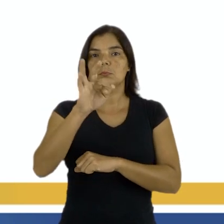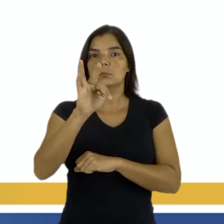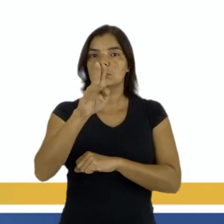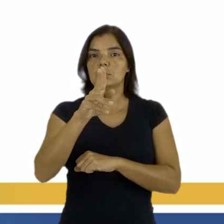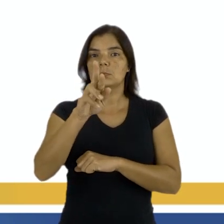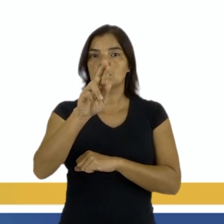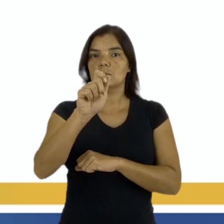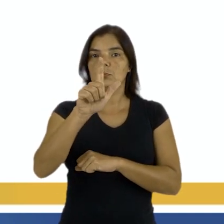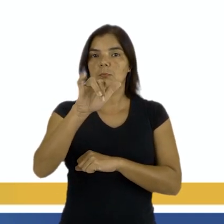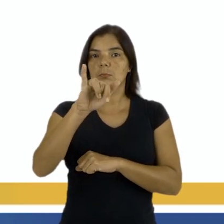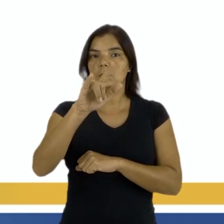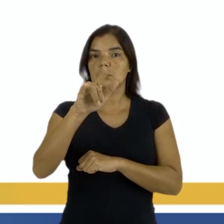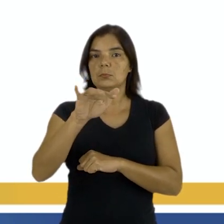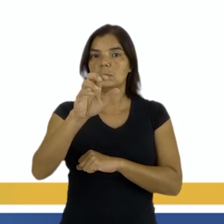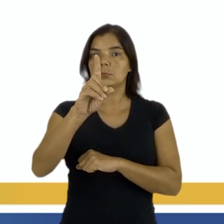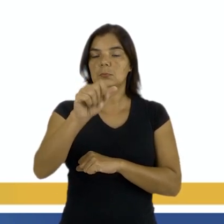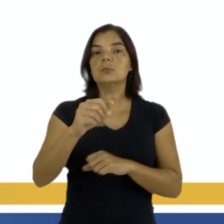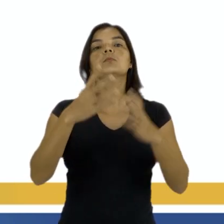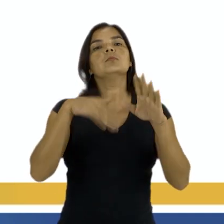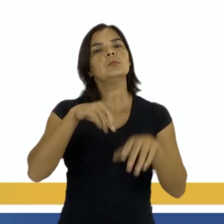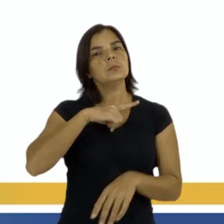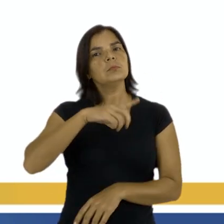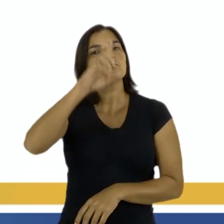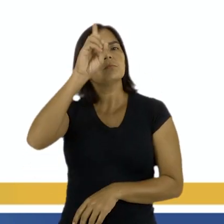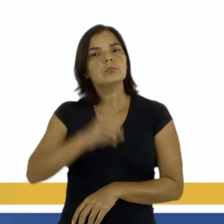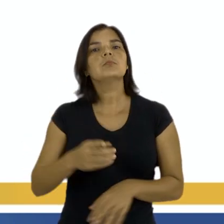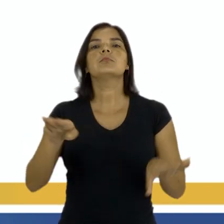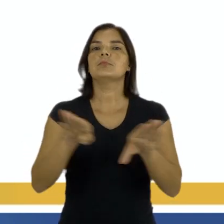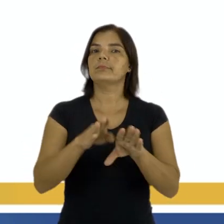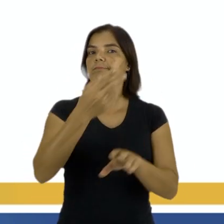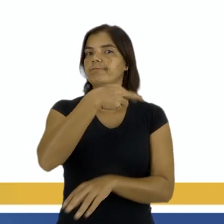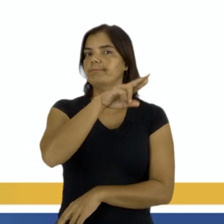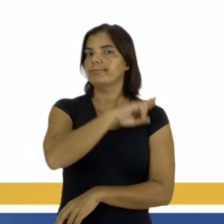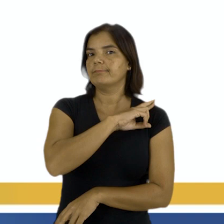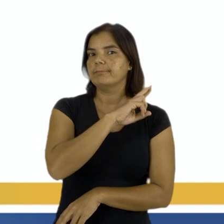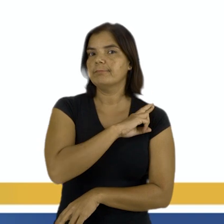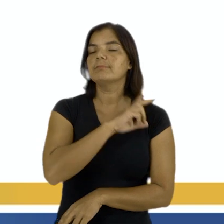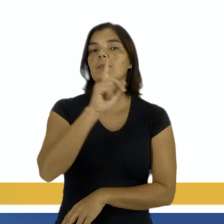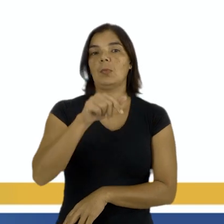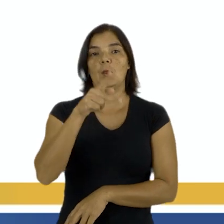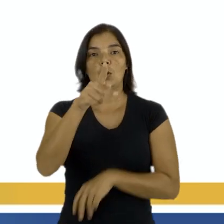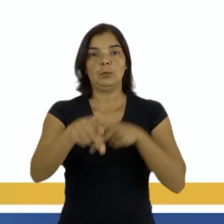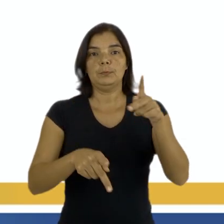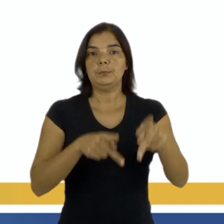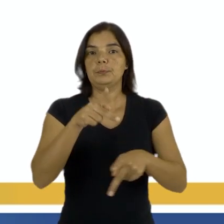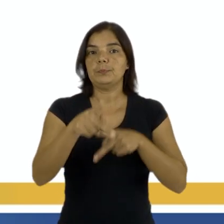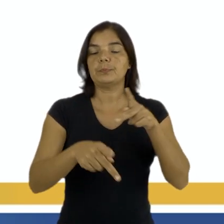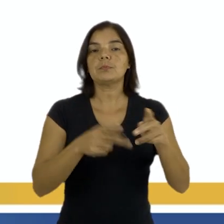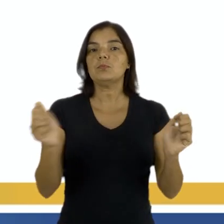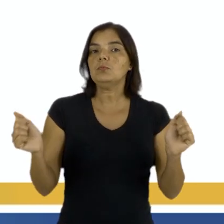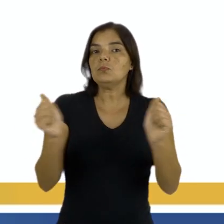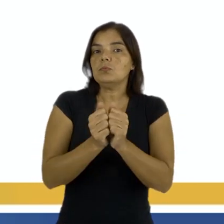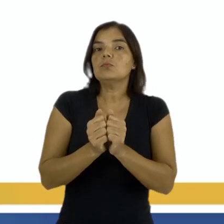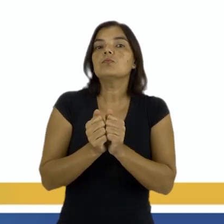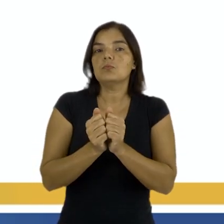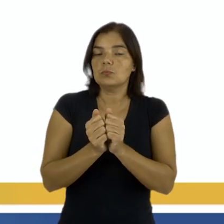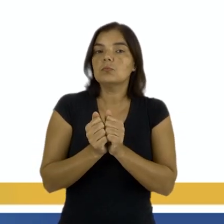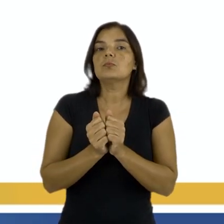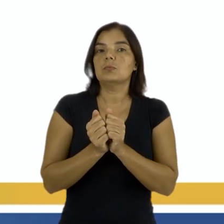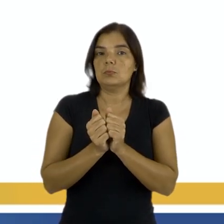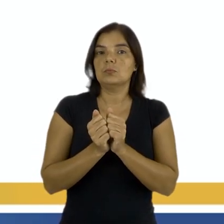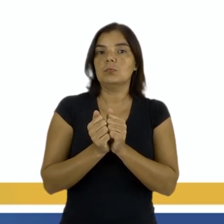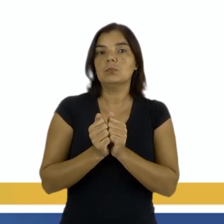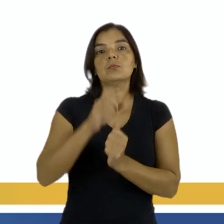e deveres neste país, ou seja, é o povo, né, que vem agregado com os